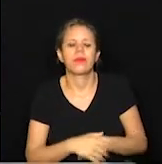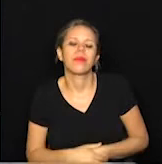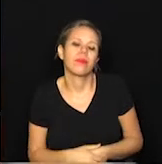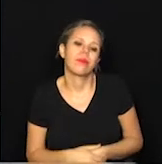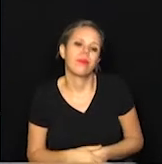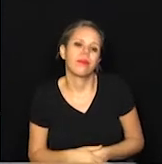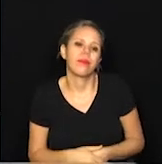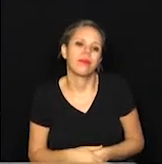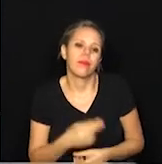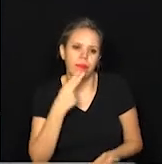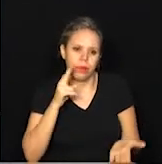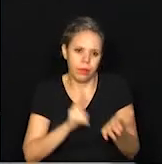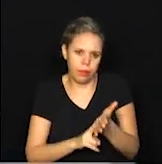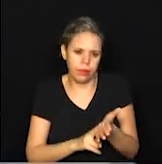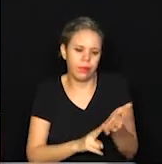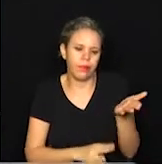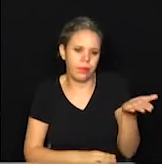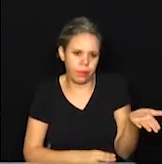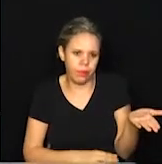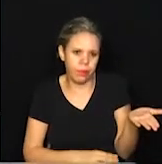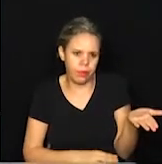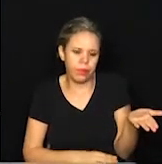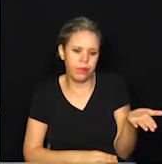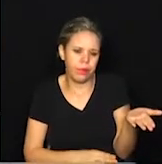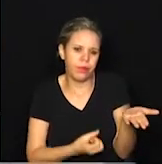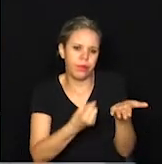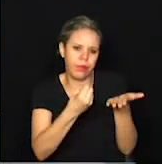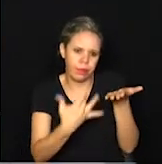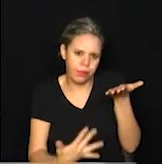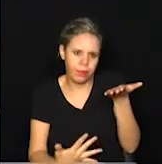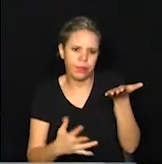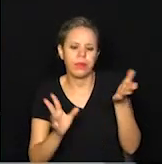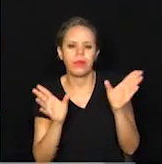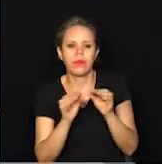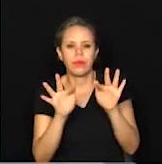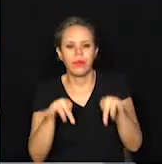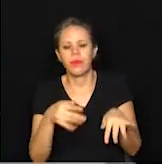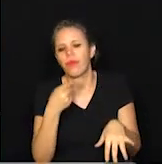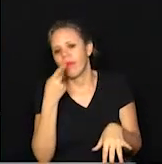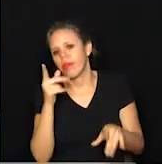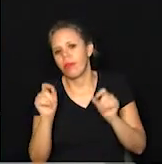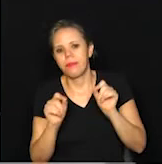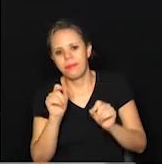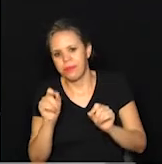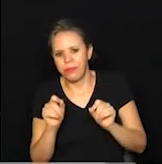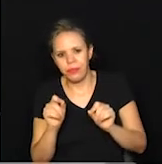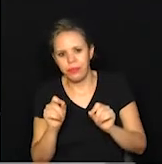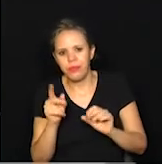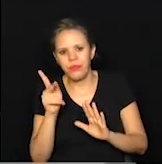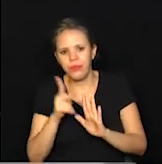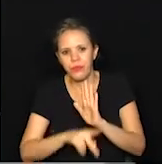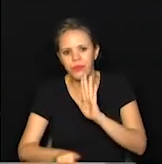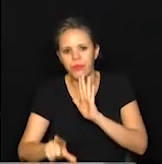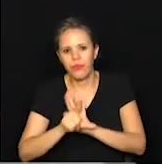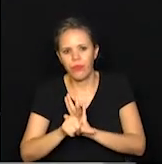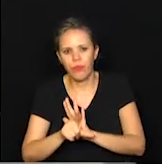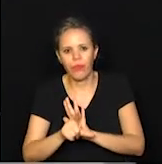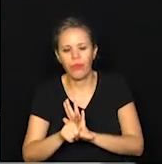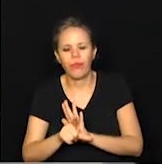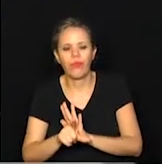então a carta discorre sobre isso, e no final também discorre sobre o projeto de lei